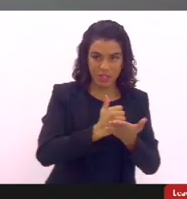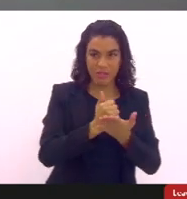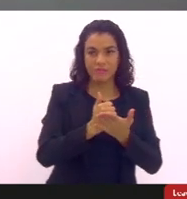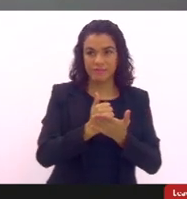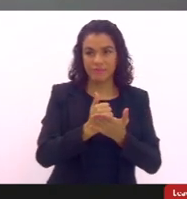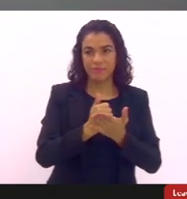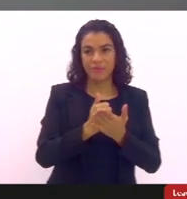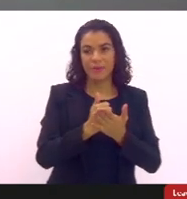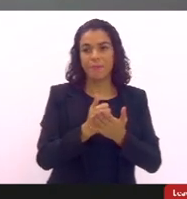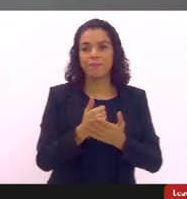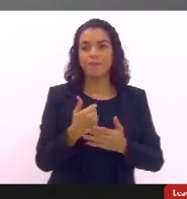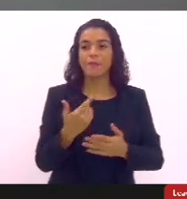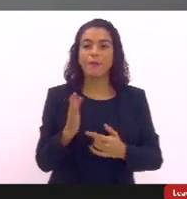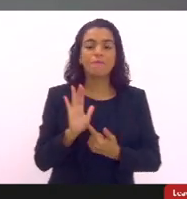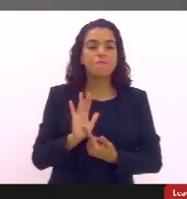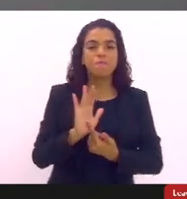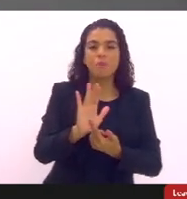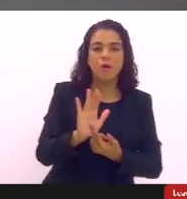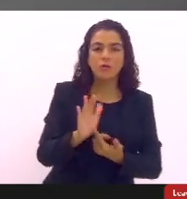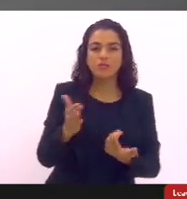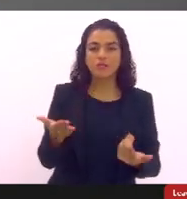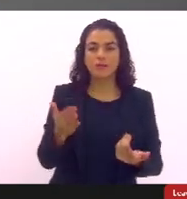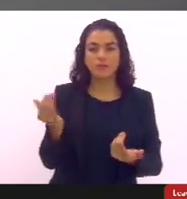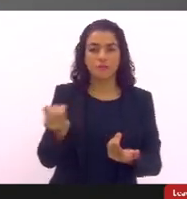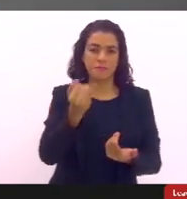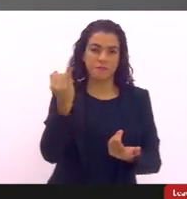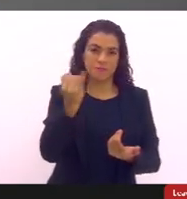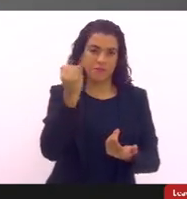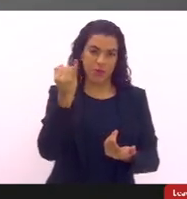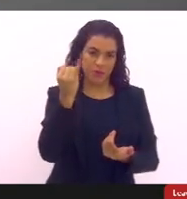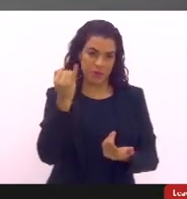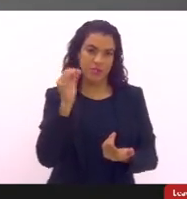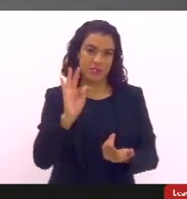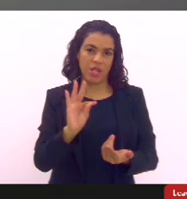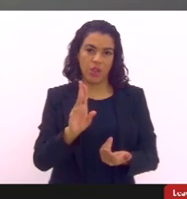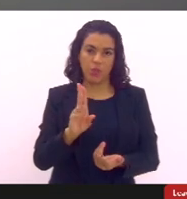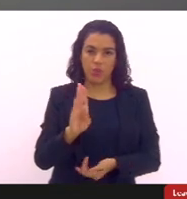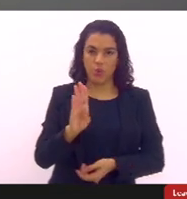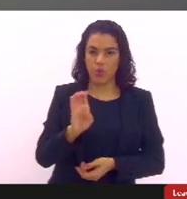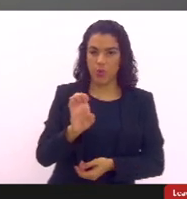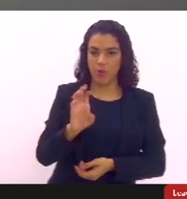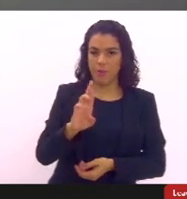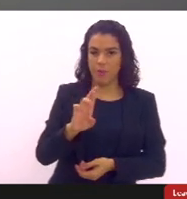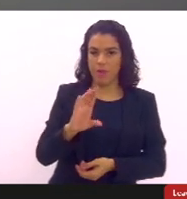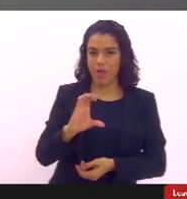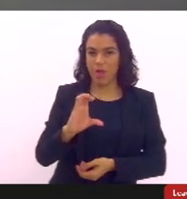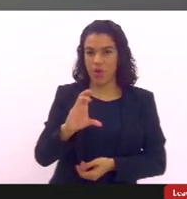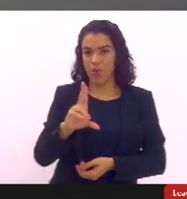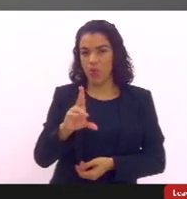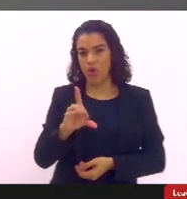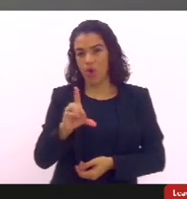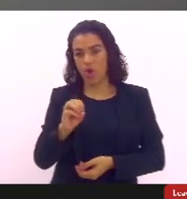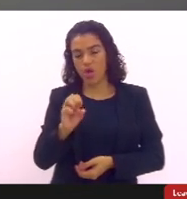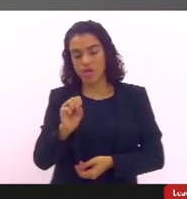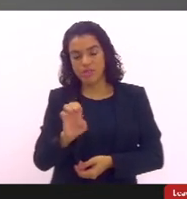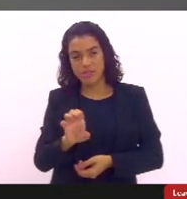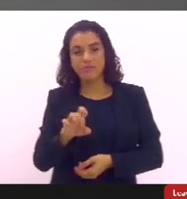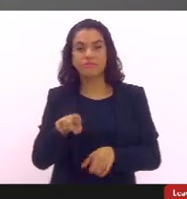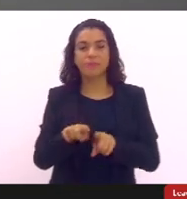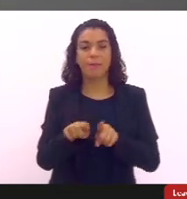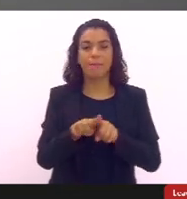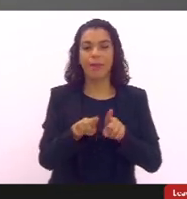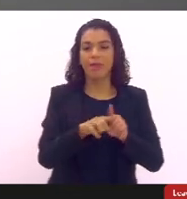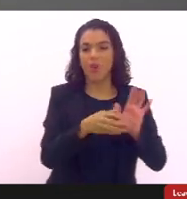audiência passada, mostrando a importância da tuberculose nas prisões e o reflexo que ela